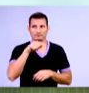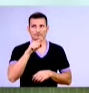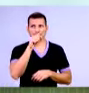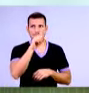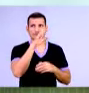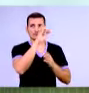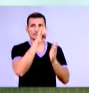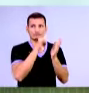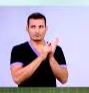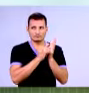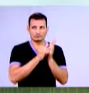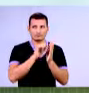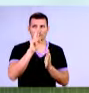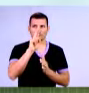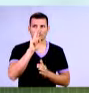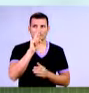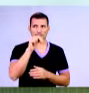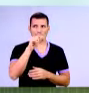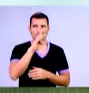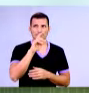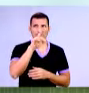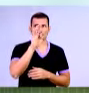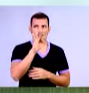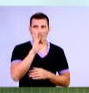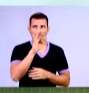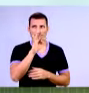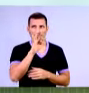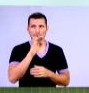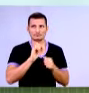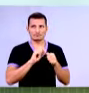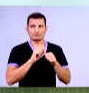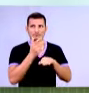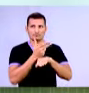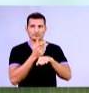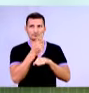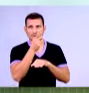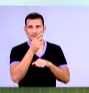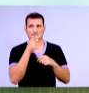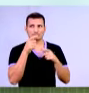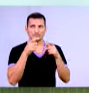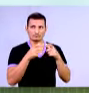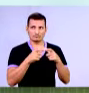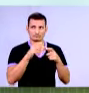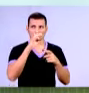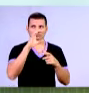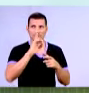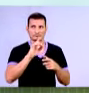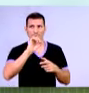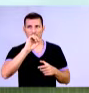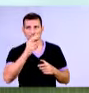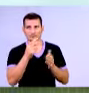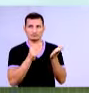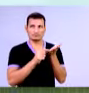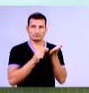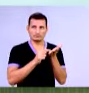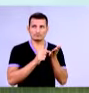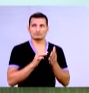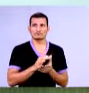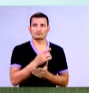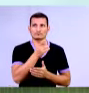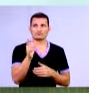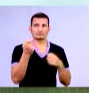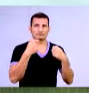baixar a distribuição Ubuntu Studio e gerar uma mídia para você, ou um CD ou um pendrive. Alunos, não precisam